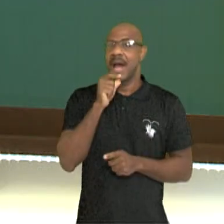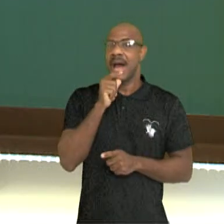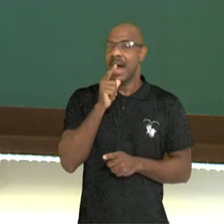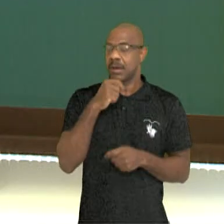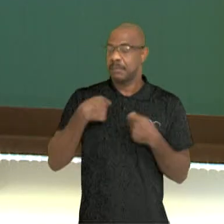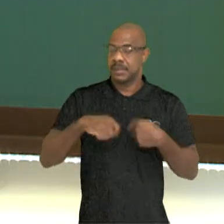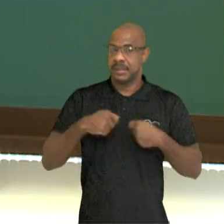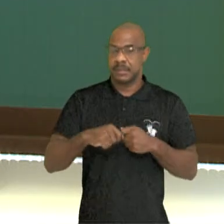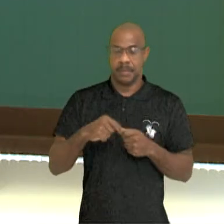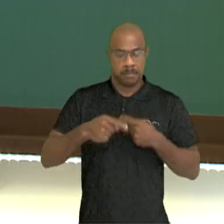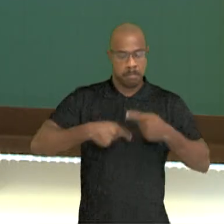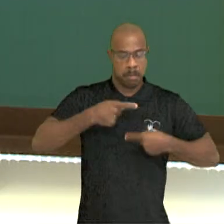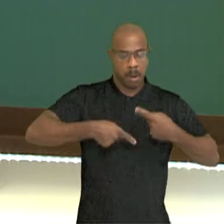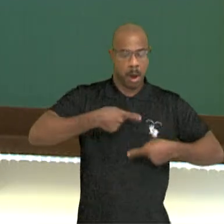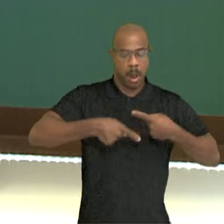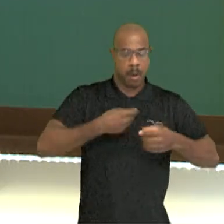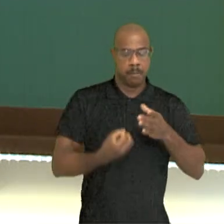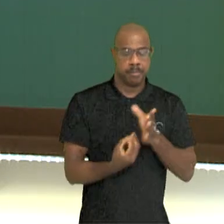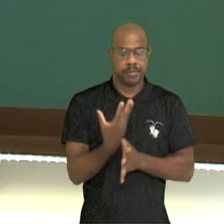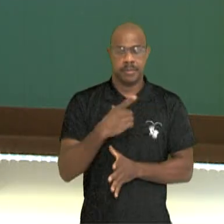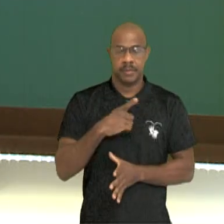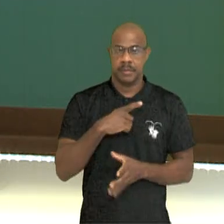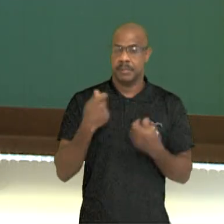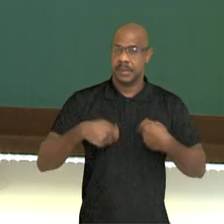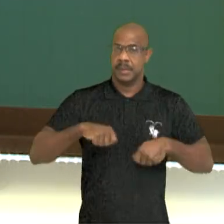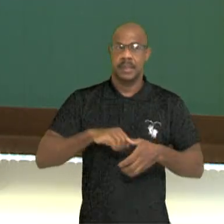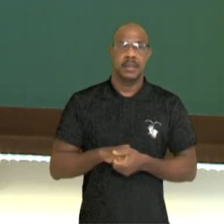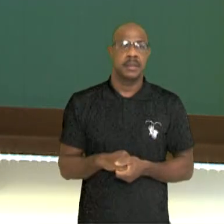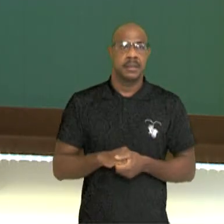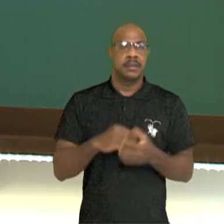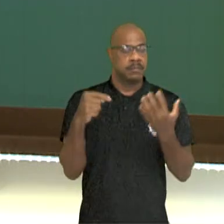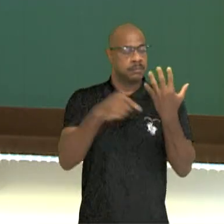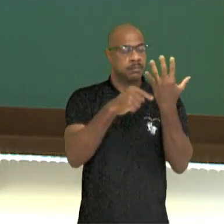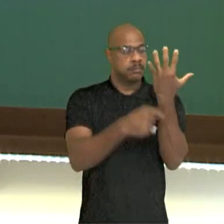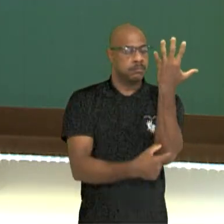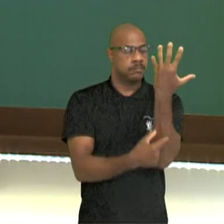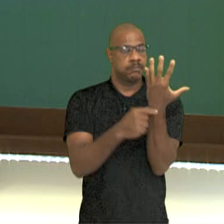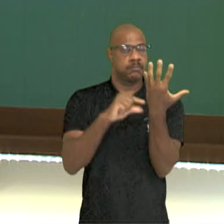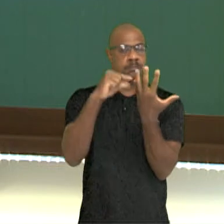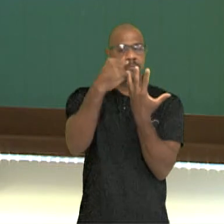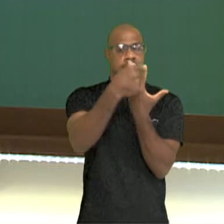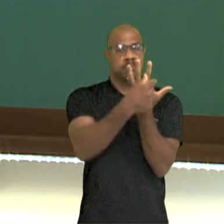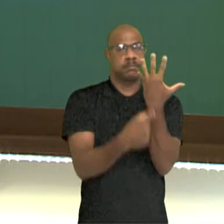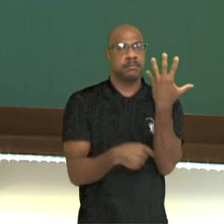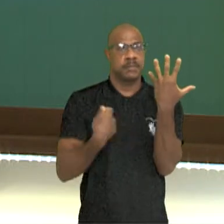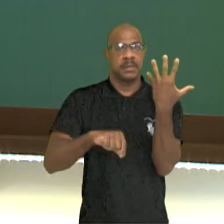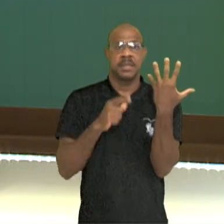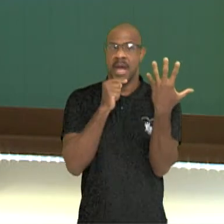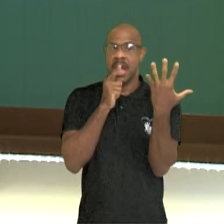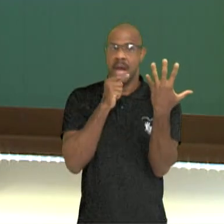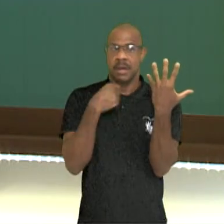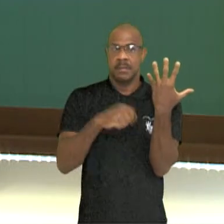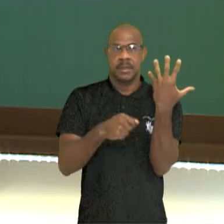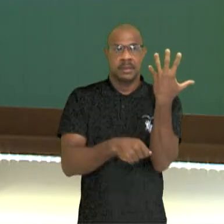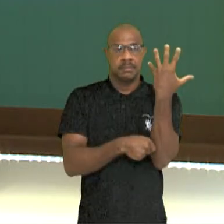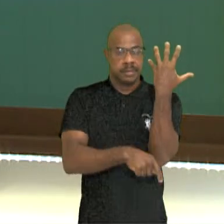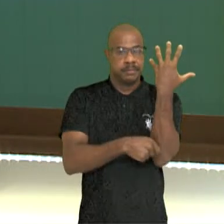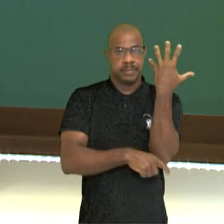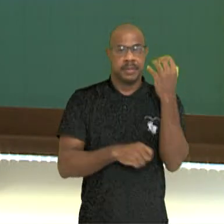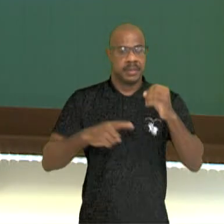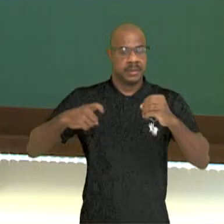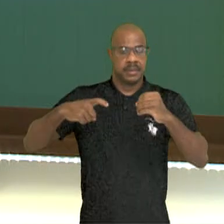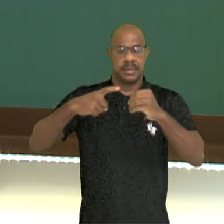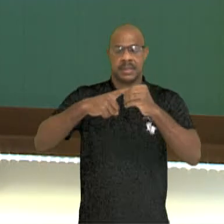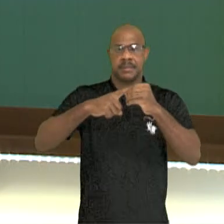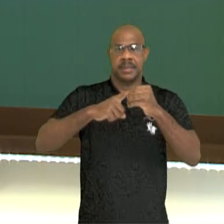reprodução. Então, aqui, como nas briófitas, elas também precisam da água. Por quê? Porque elas liberam gametas e esses